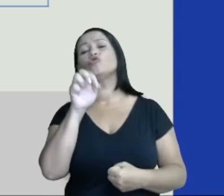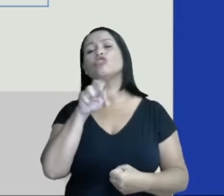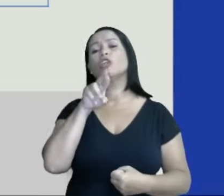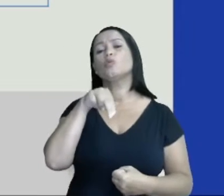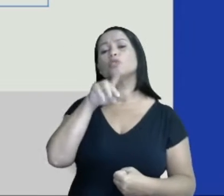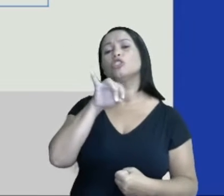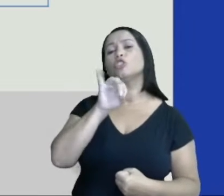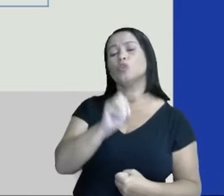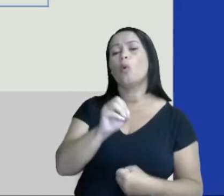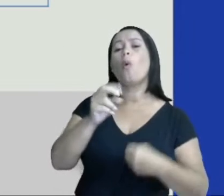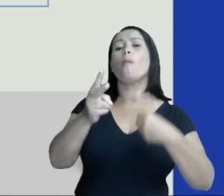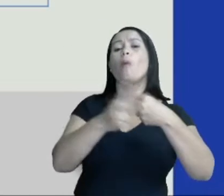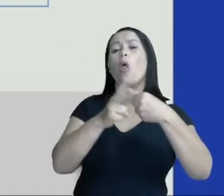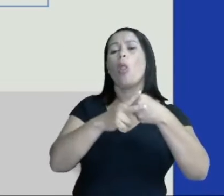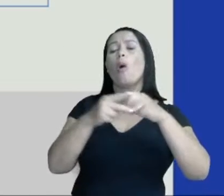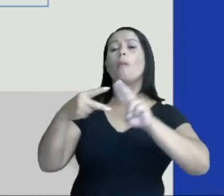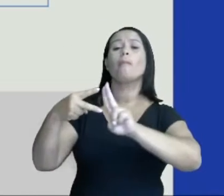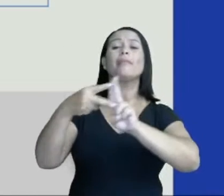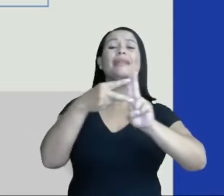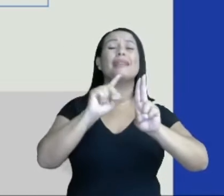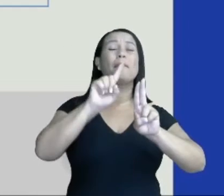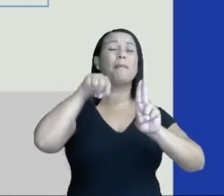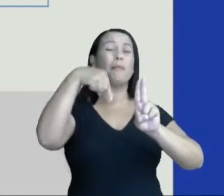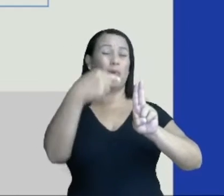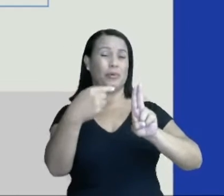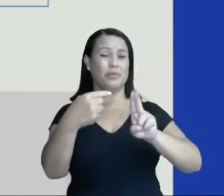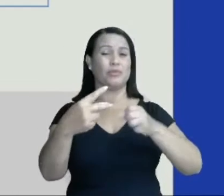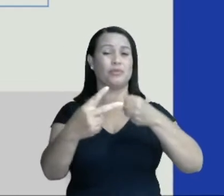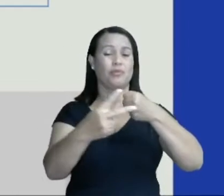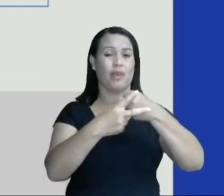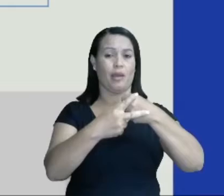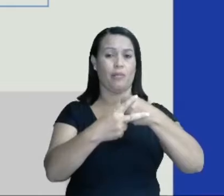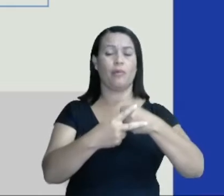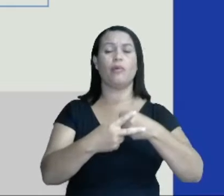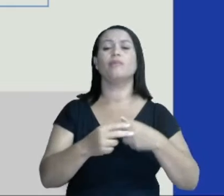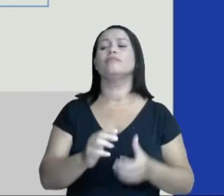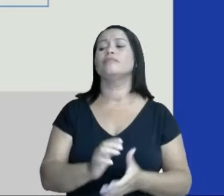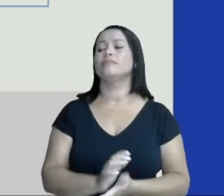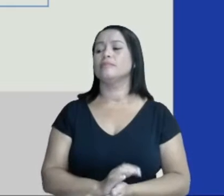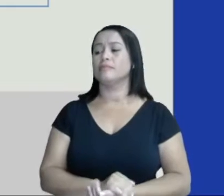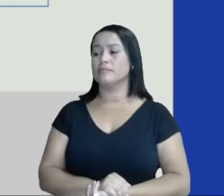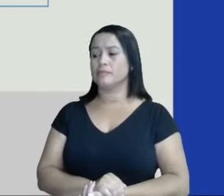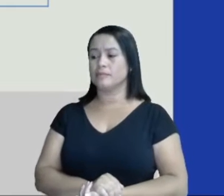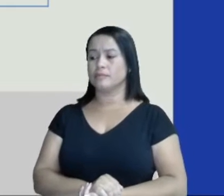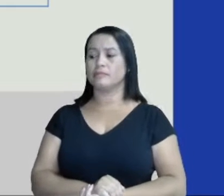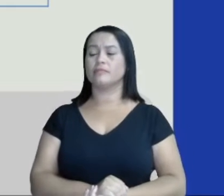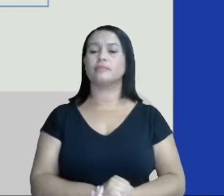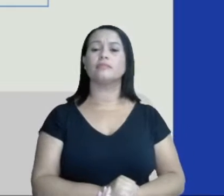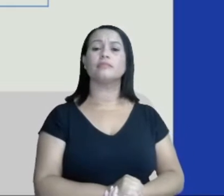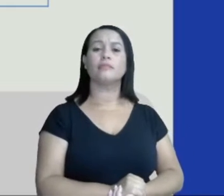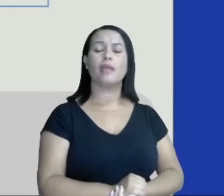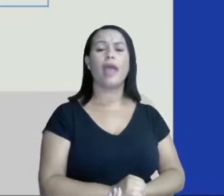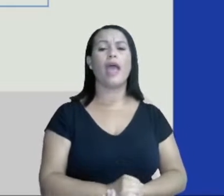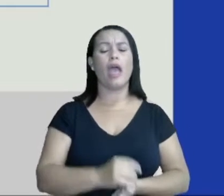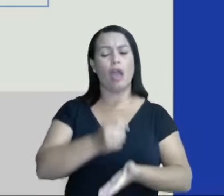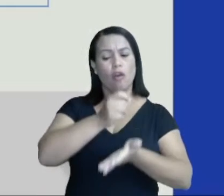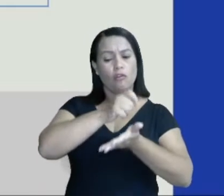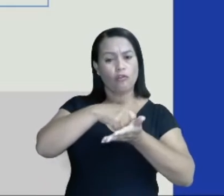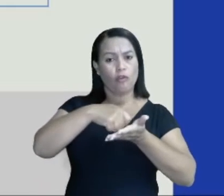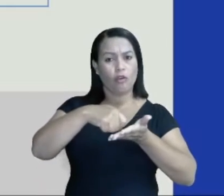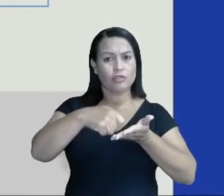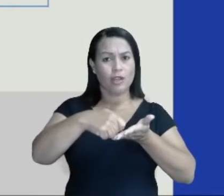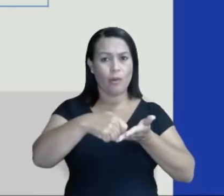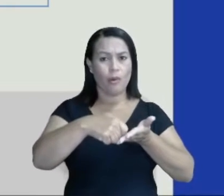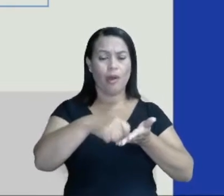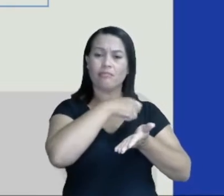o pronome depois do verbo. Voy a darle a Ana el autógrafo. Vou dar a Ana